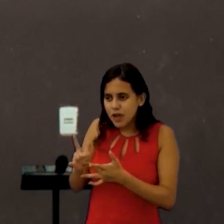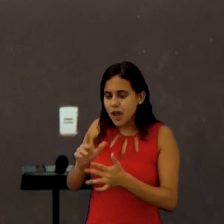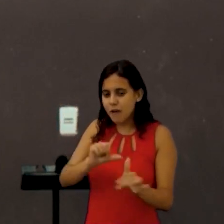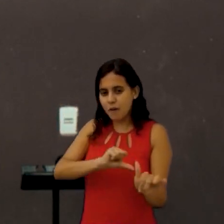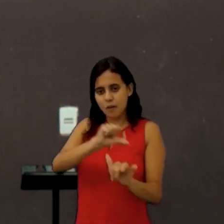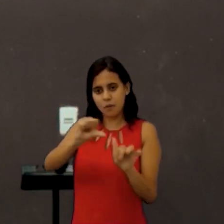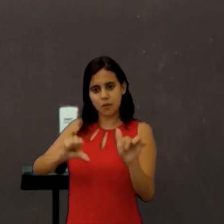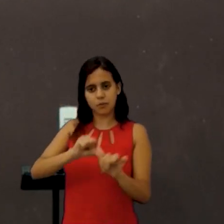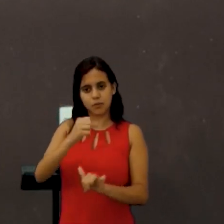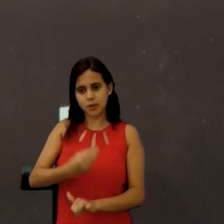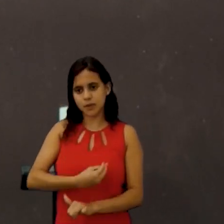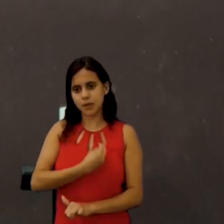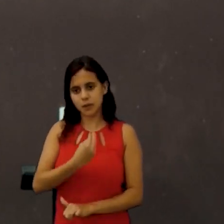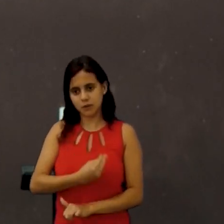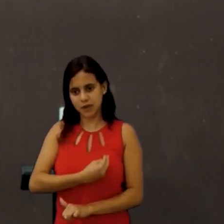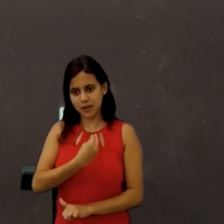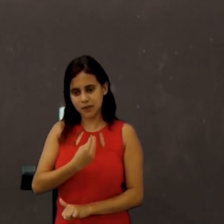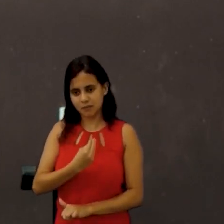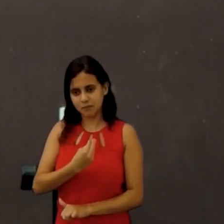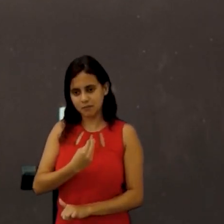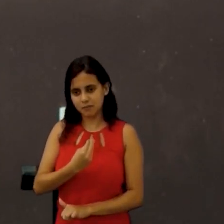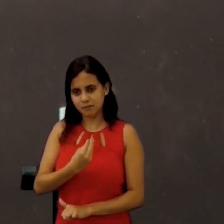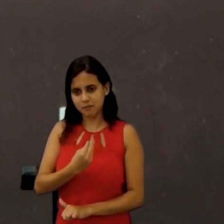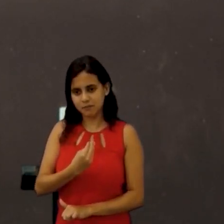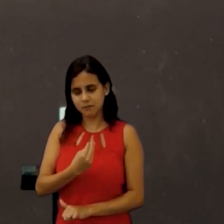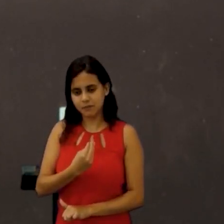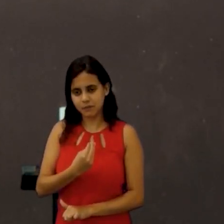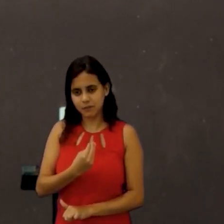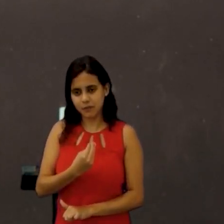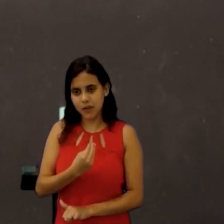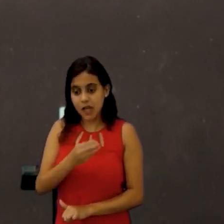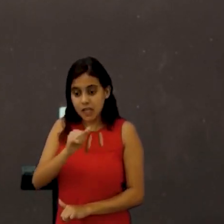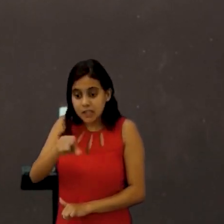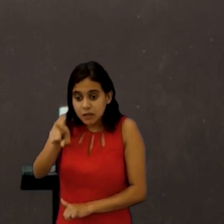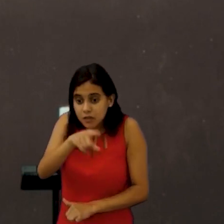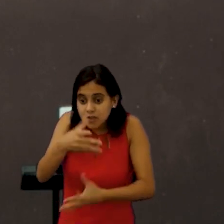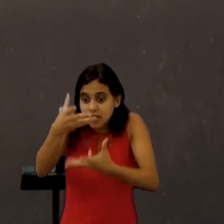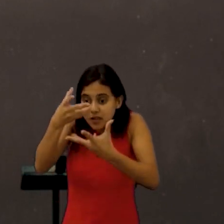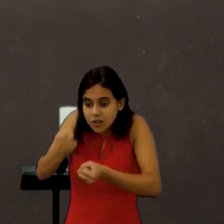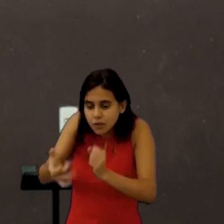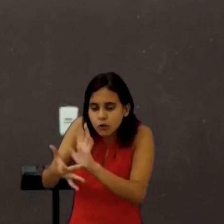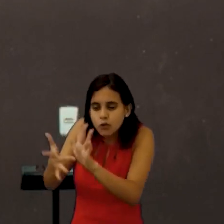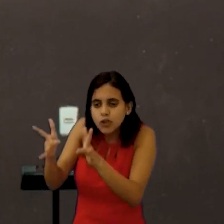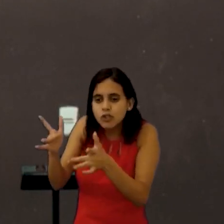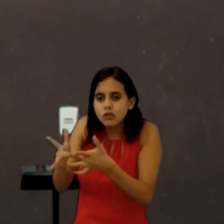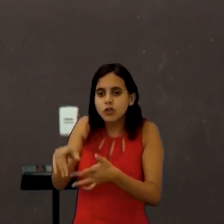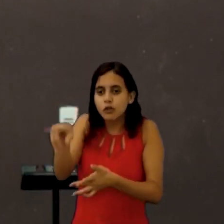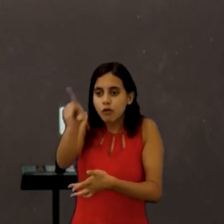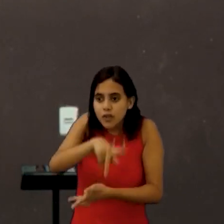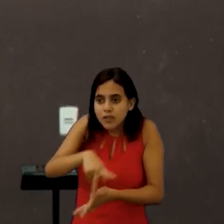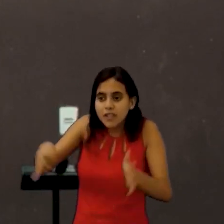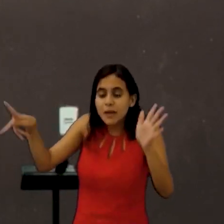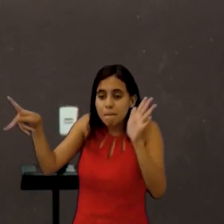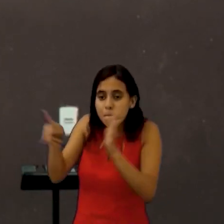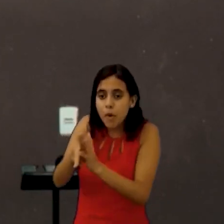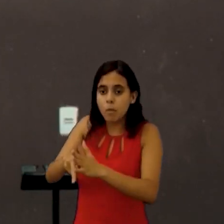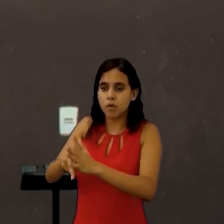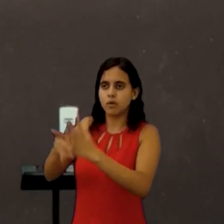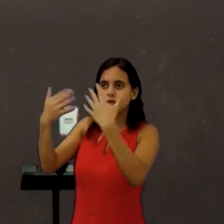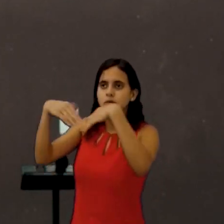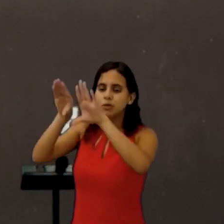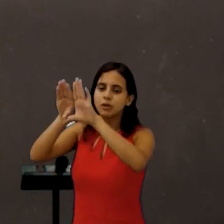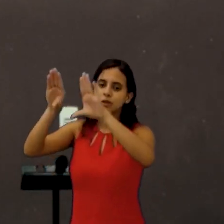Eu olho para você com os olhos de Cristo. Você é cidadão do céu. Você não é cidadão desse